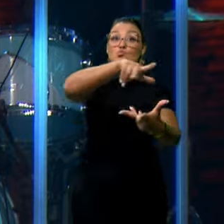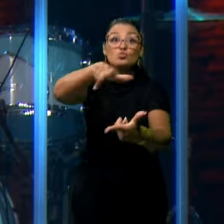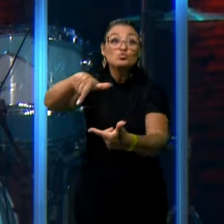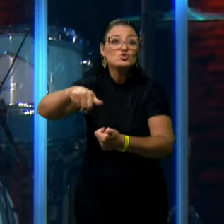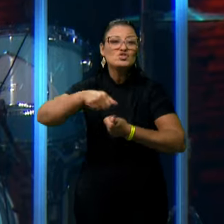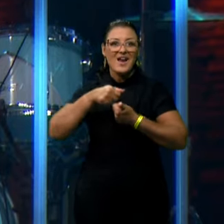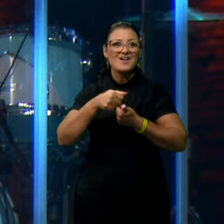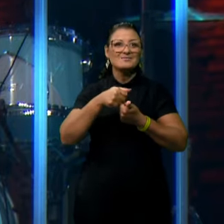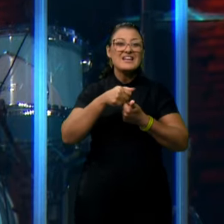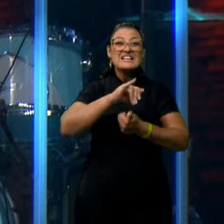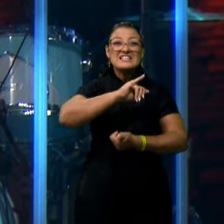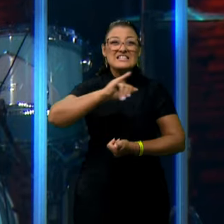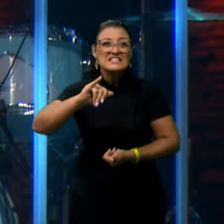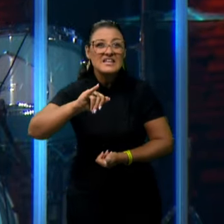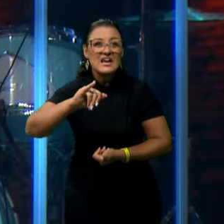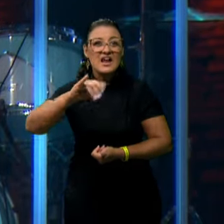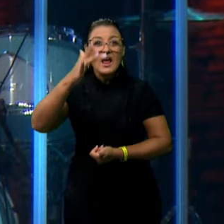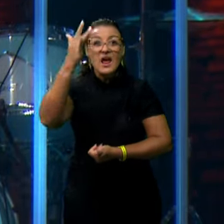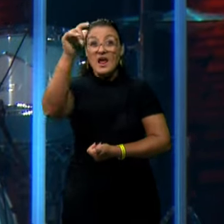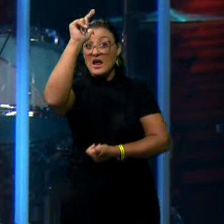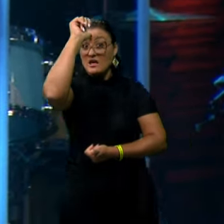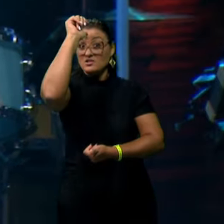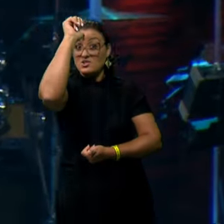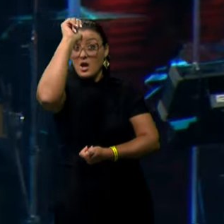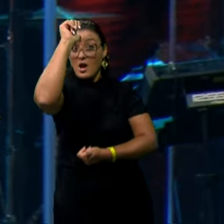se você tira os indianos Brasil